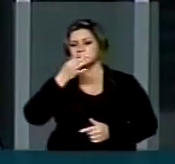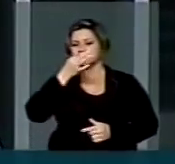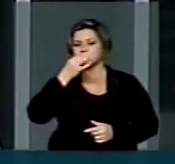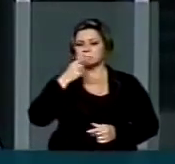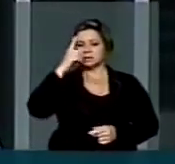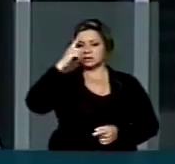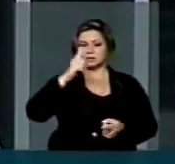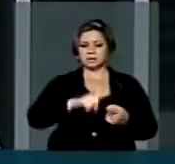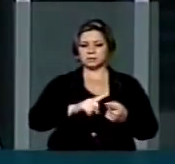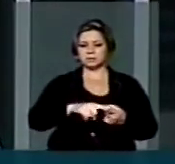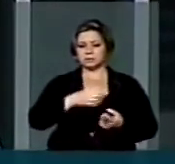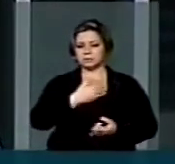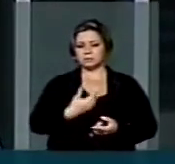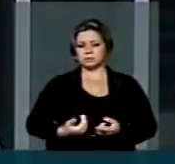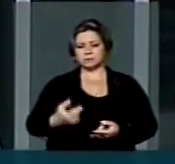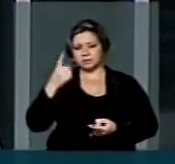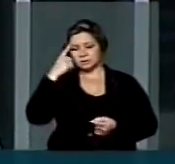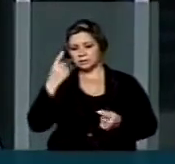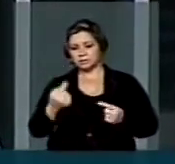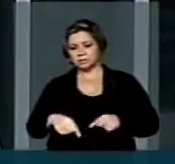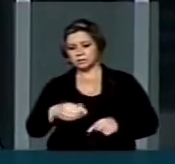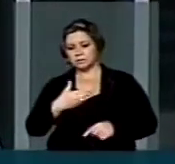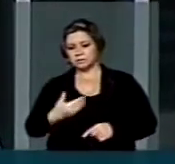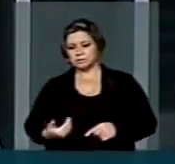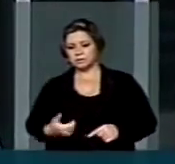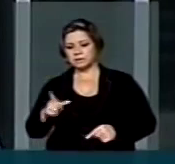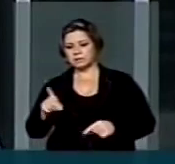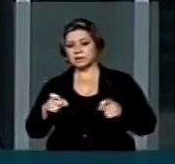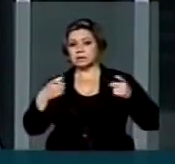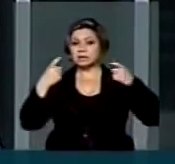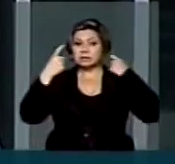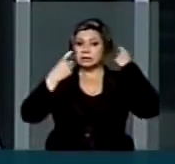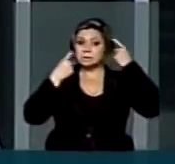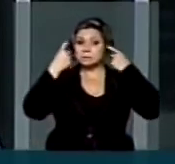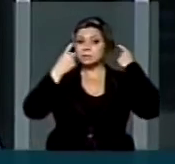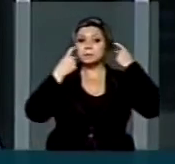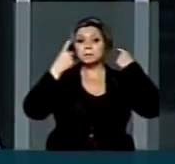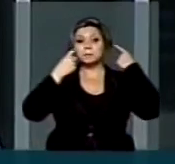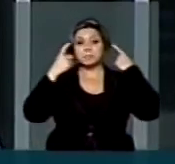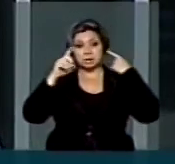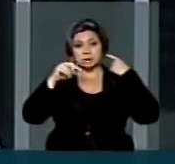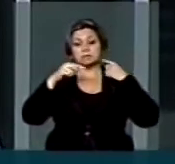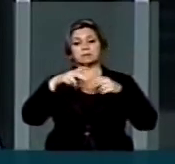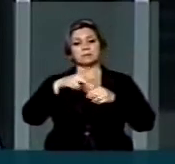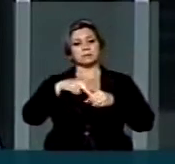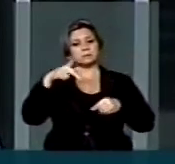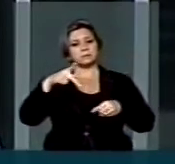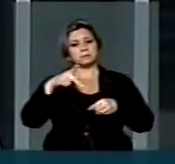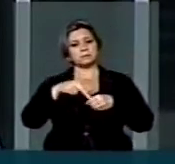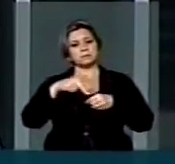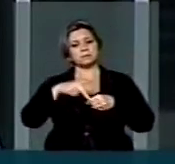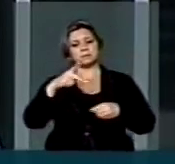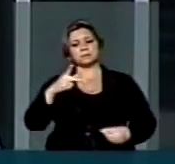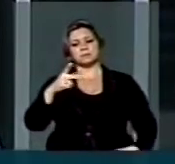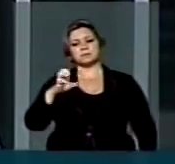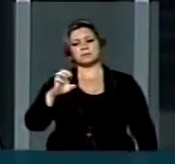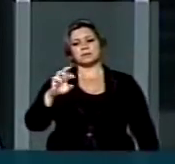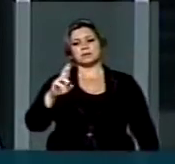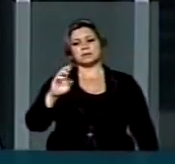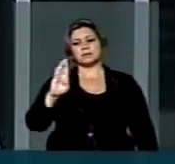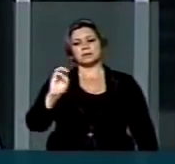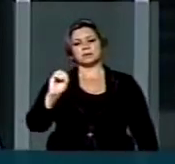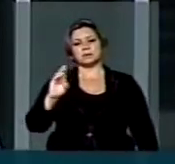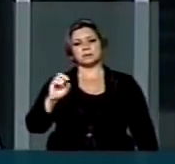oposição, deve estar preocupados com a Petrobras. Nós temos preocupação, sim,